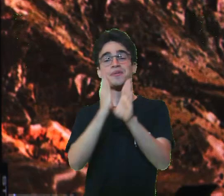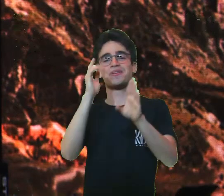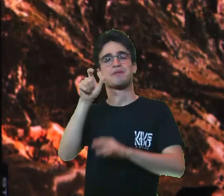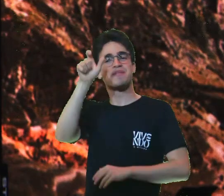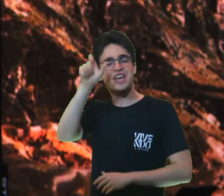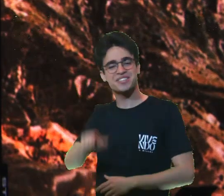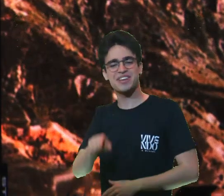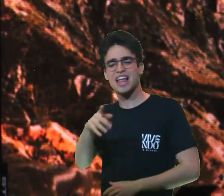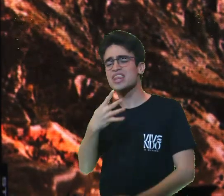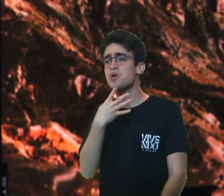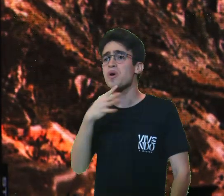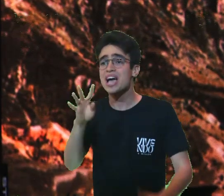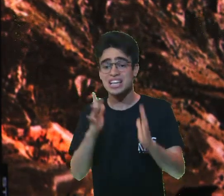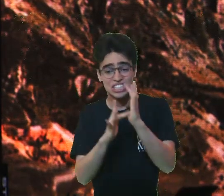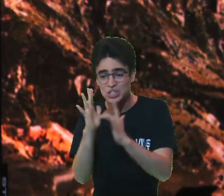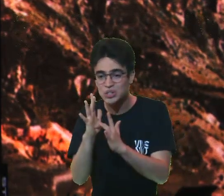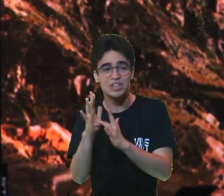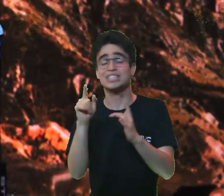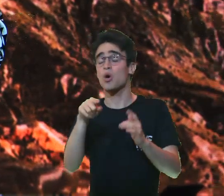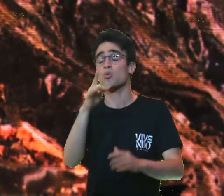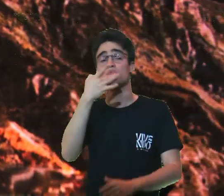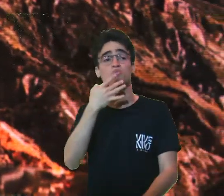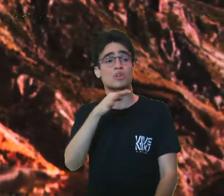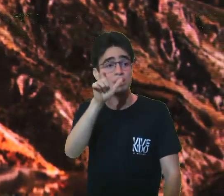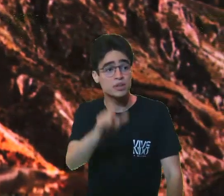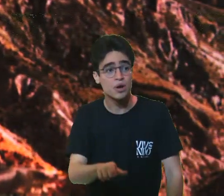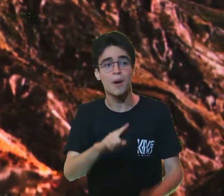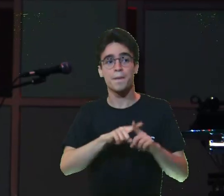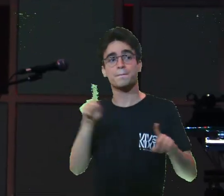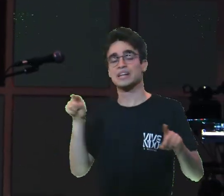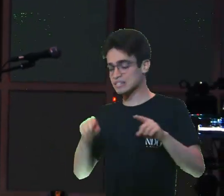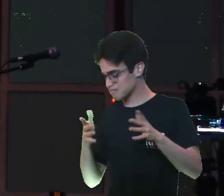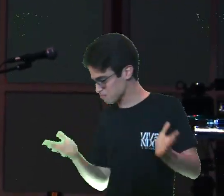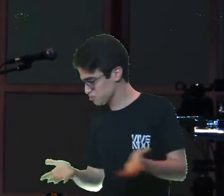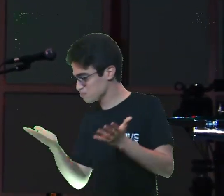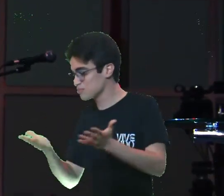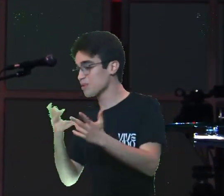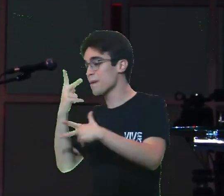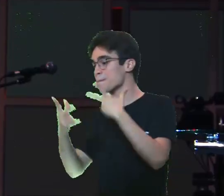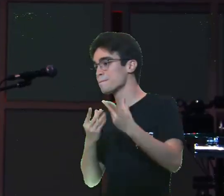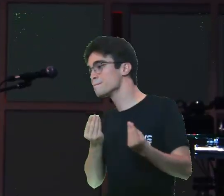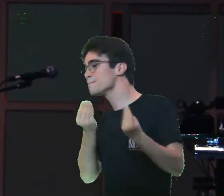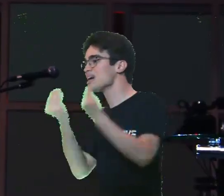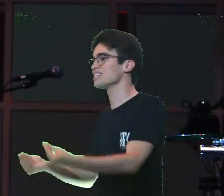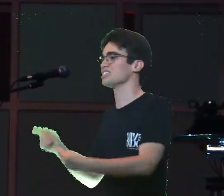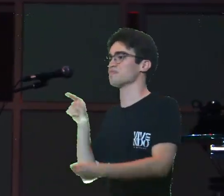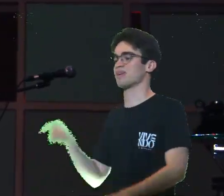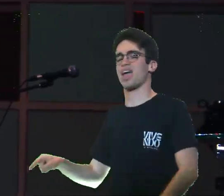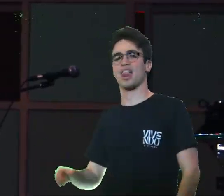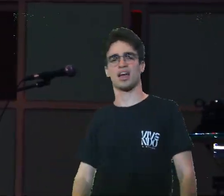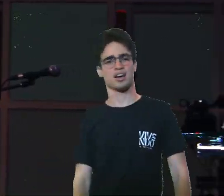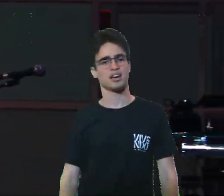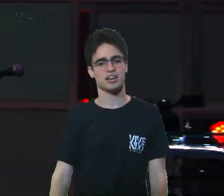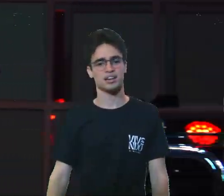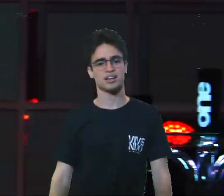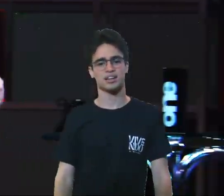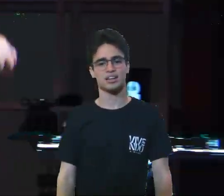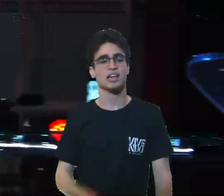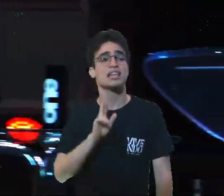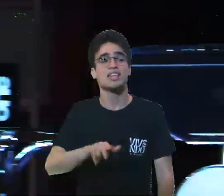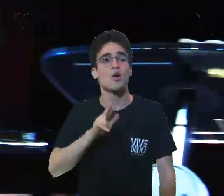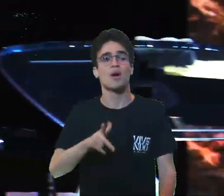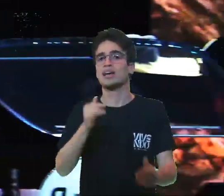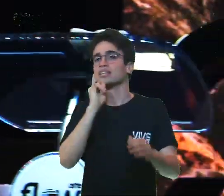se movimentar e dar a ela um presente. Não foi um